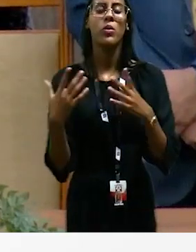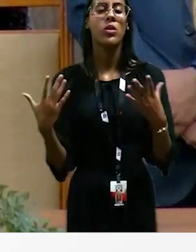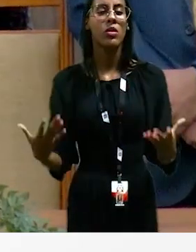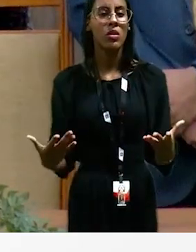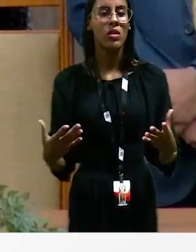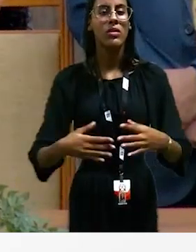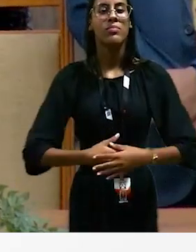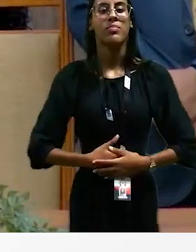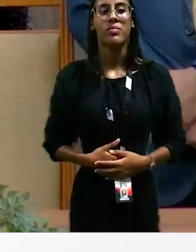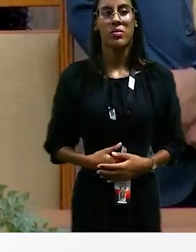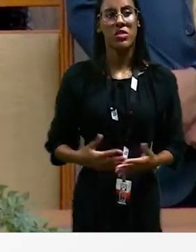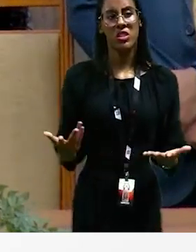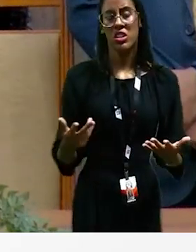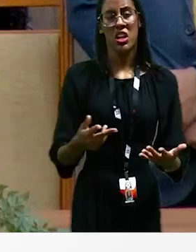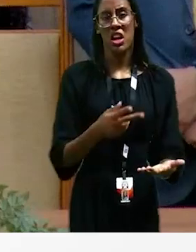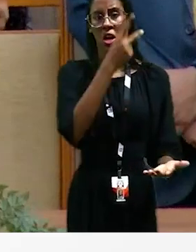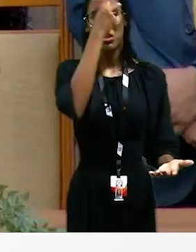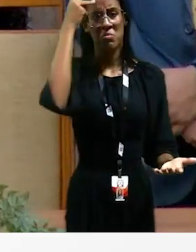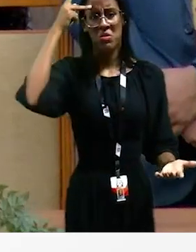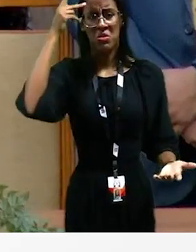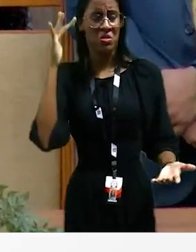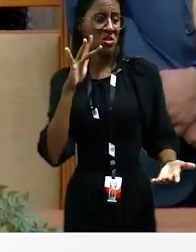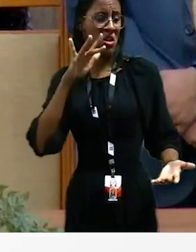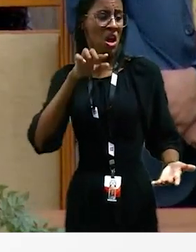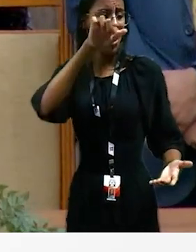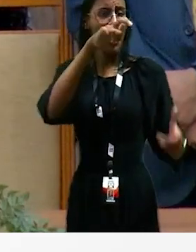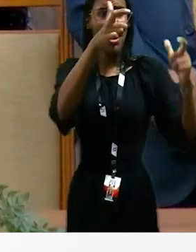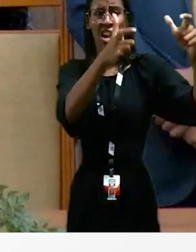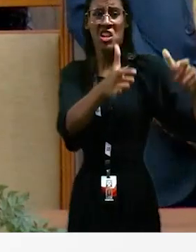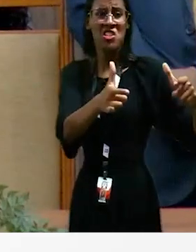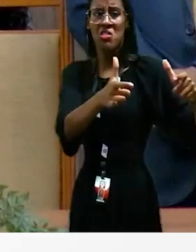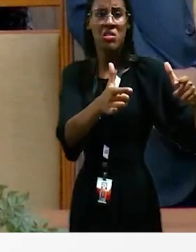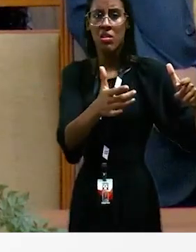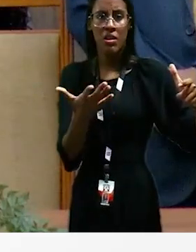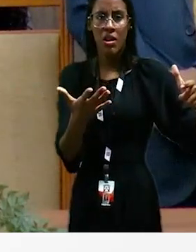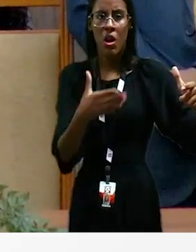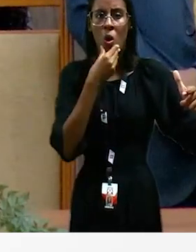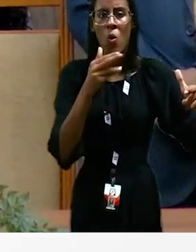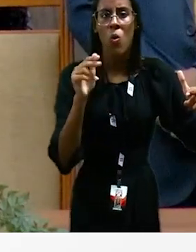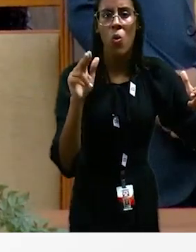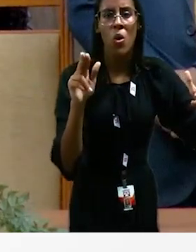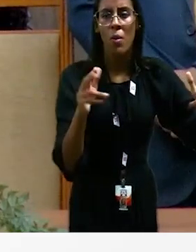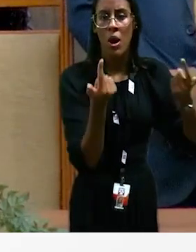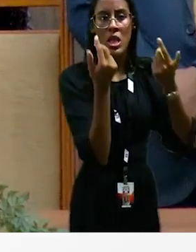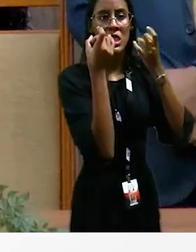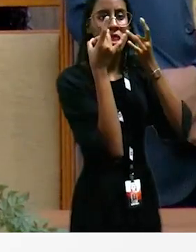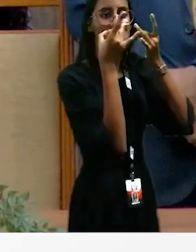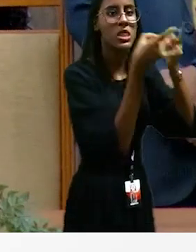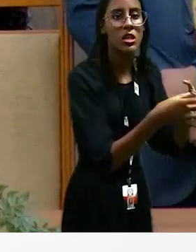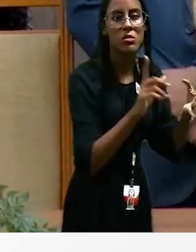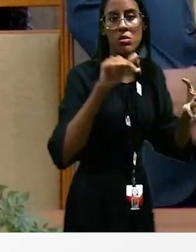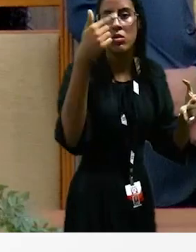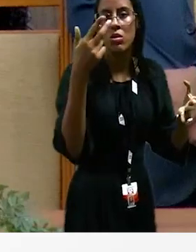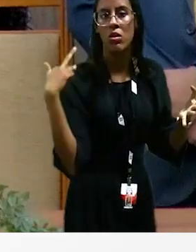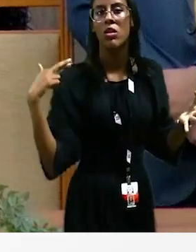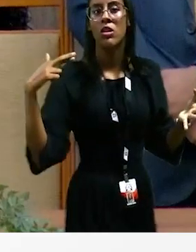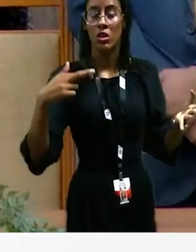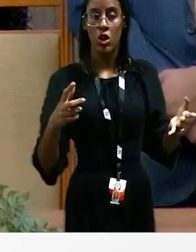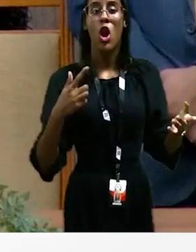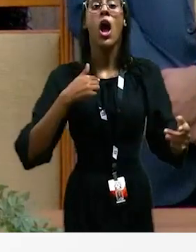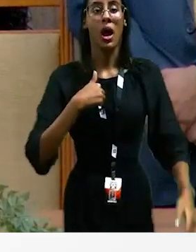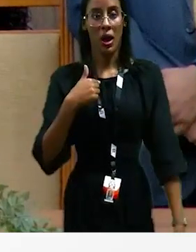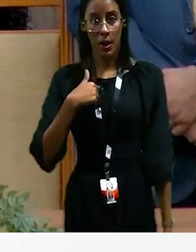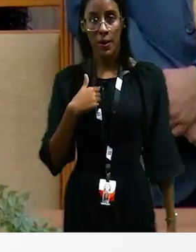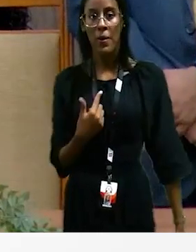pode dizer o irmão fez isso não o irmão ele fez uma oração e eu disse hoje na televisão que eu estudo